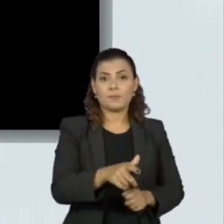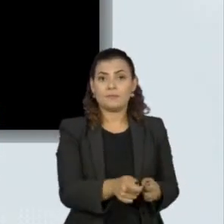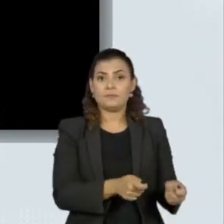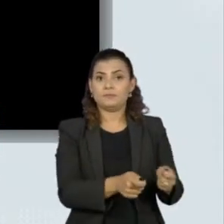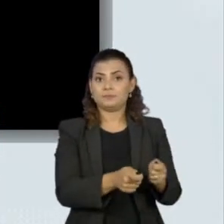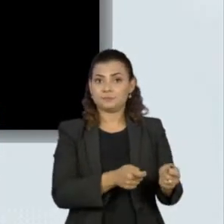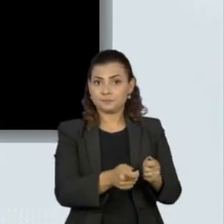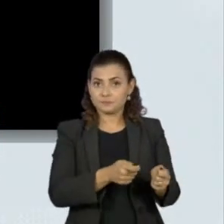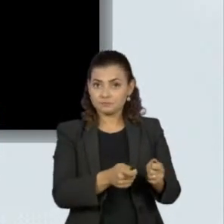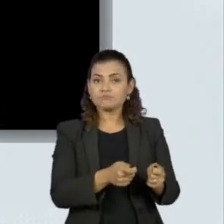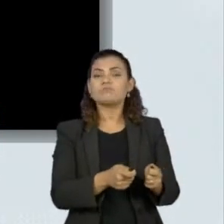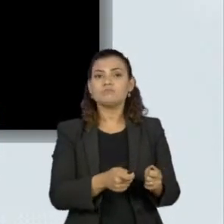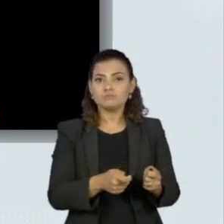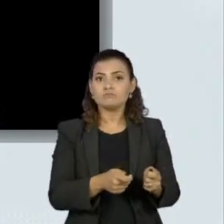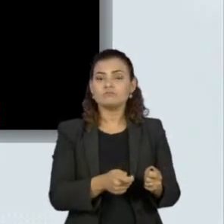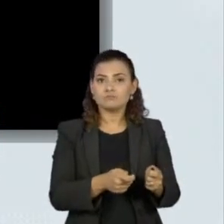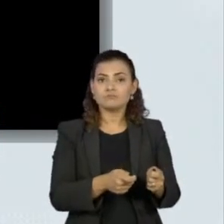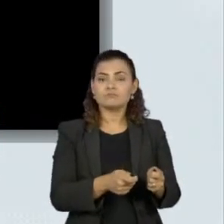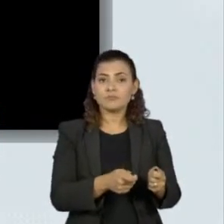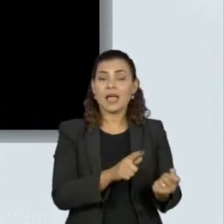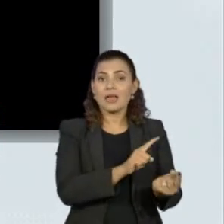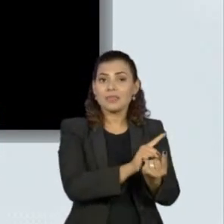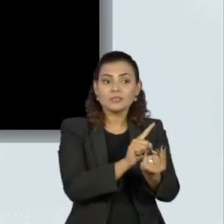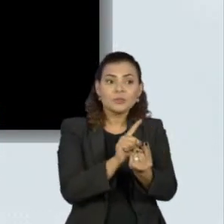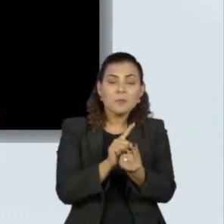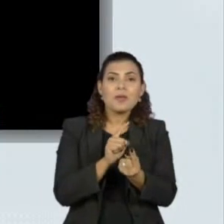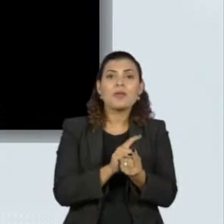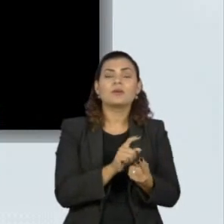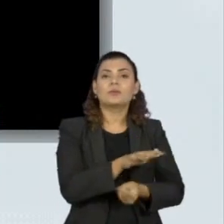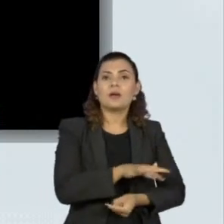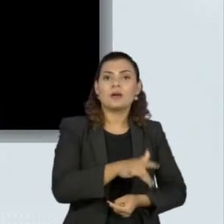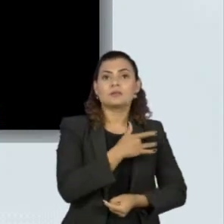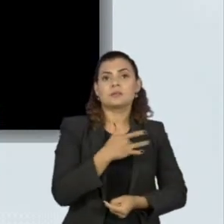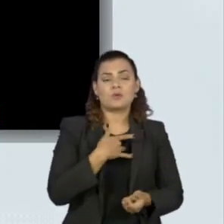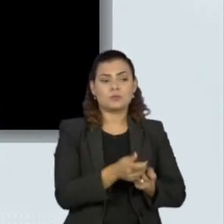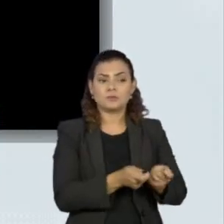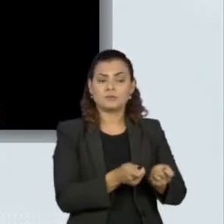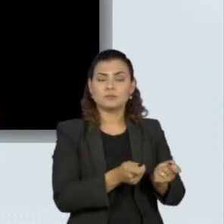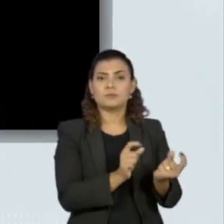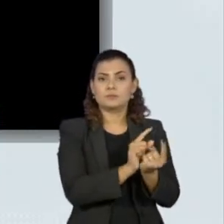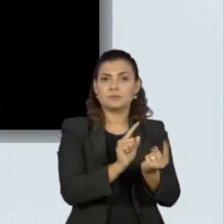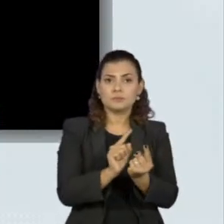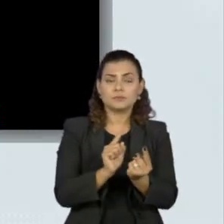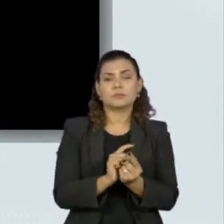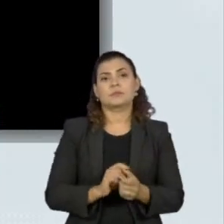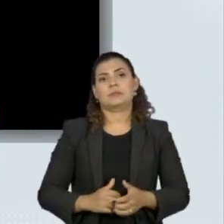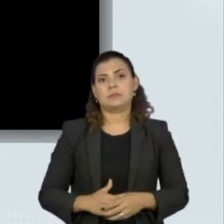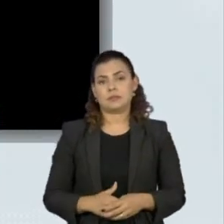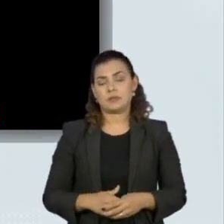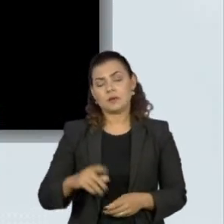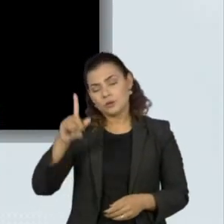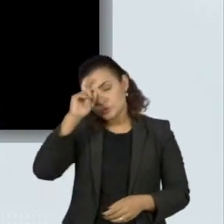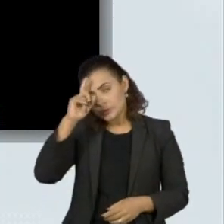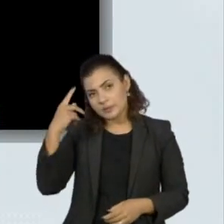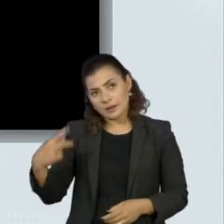controle os atendimentos no sistema de saúde, sejam ambulatoriais e